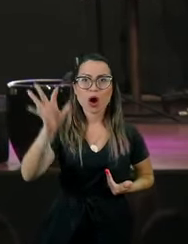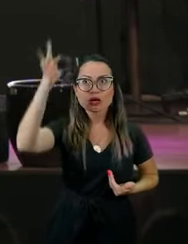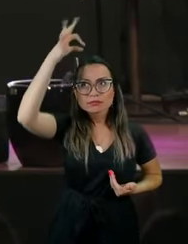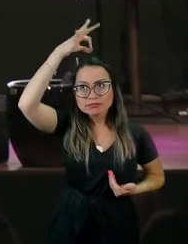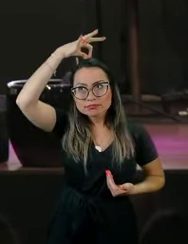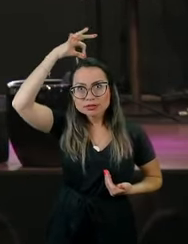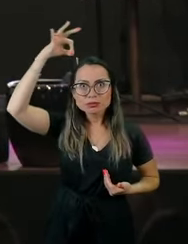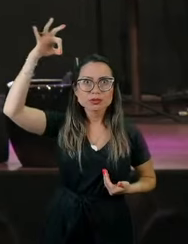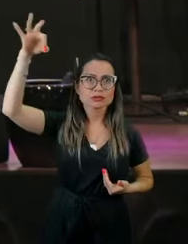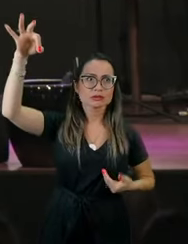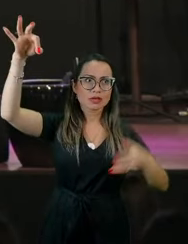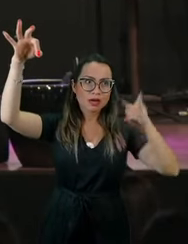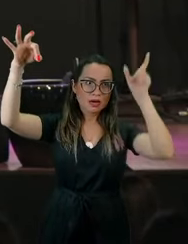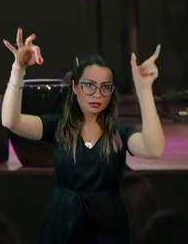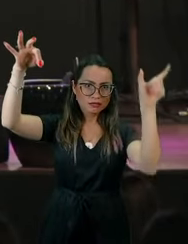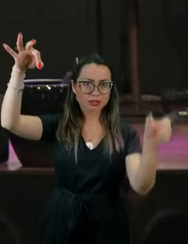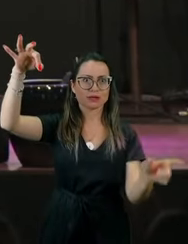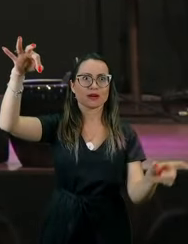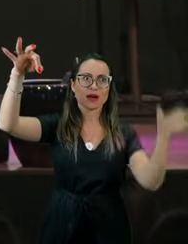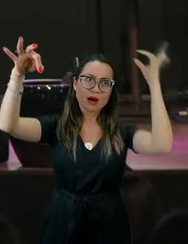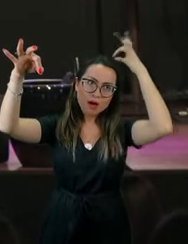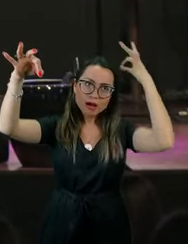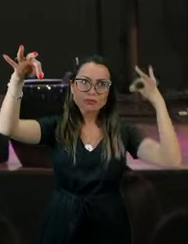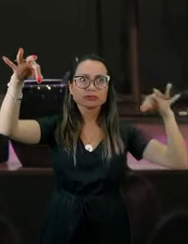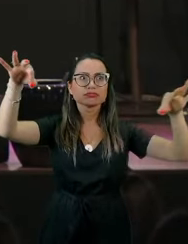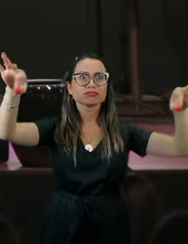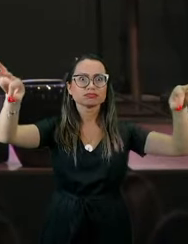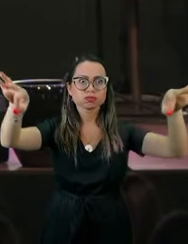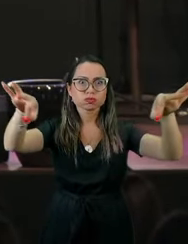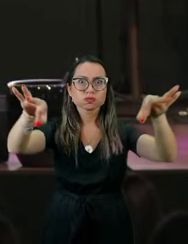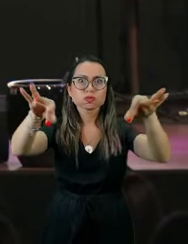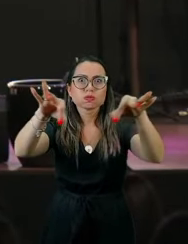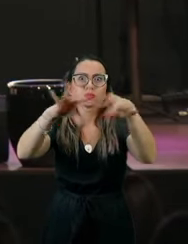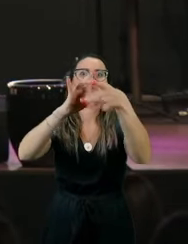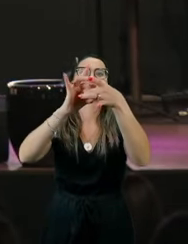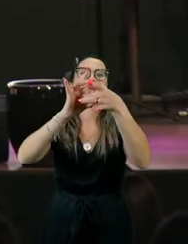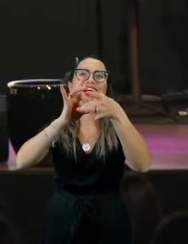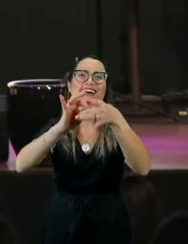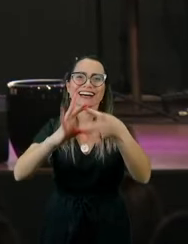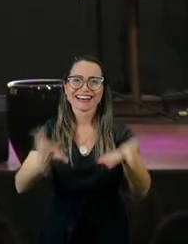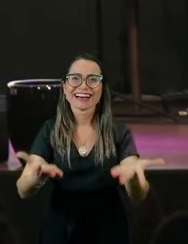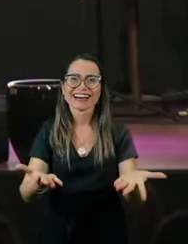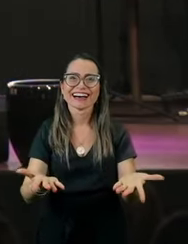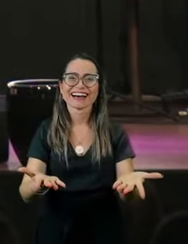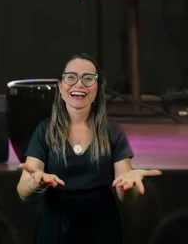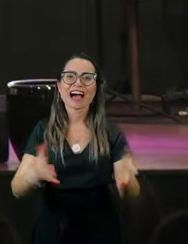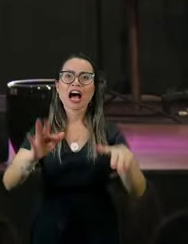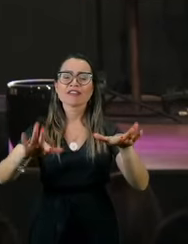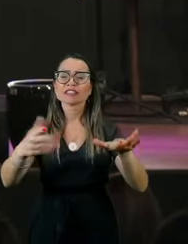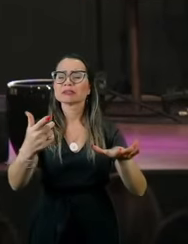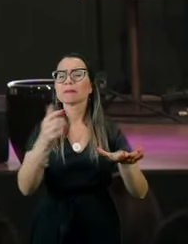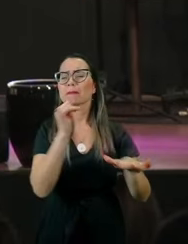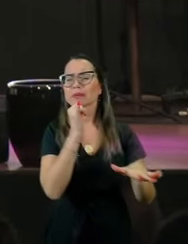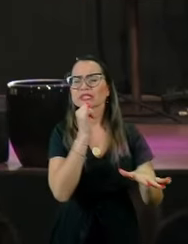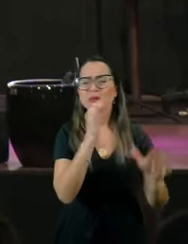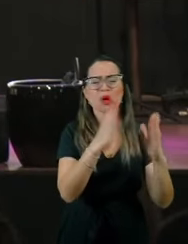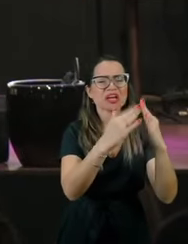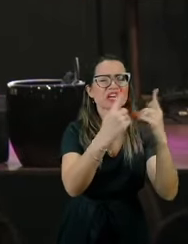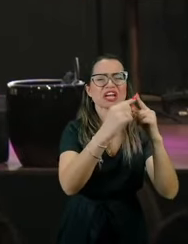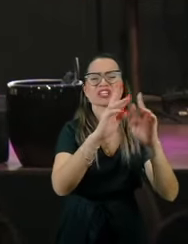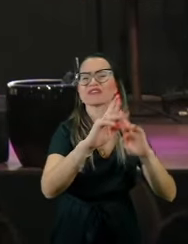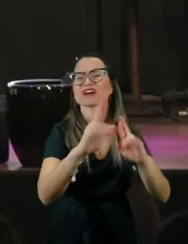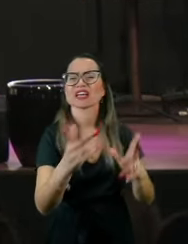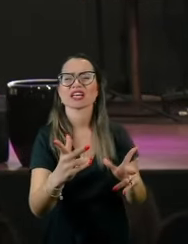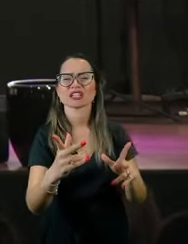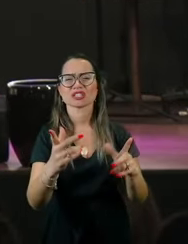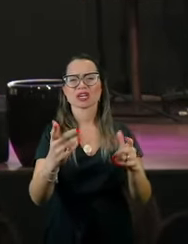alguma amiga que você já não está mais na mesma denominação. Você já não está mais no mesmo bairro, no mesmo prédio. Você,